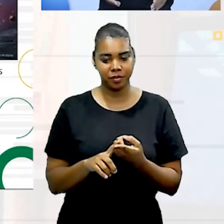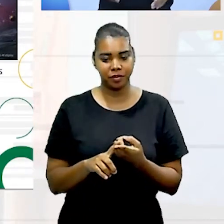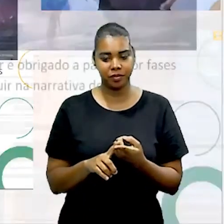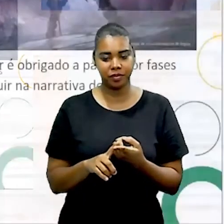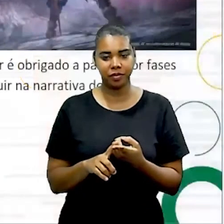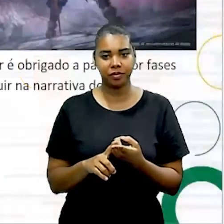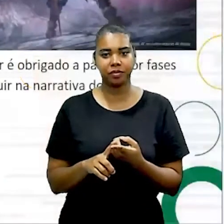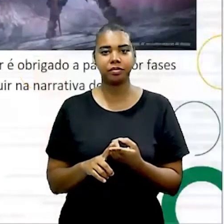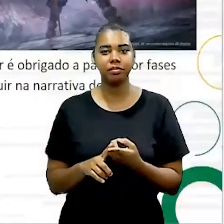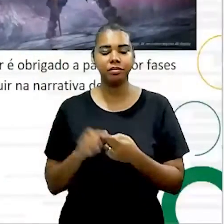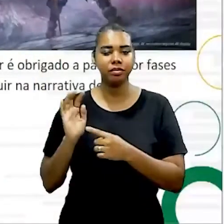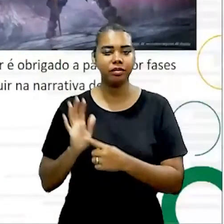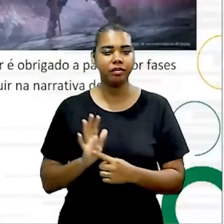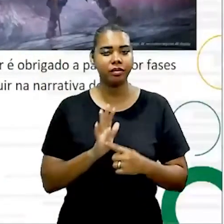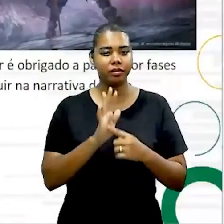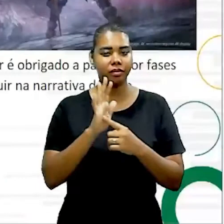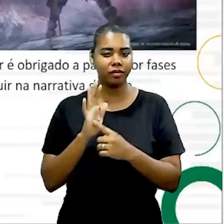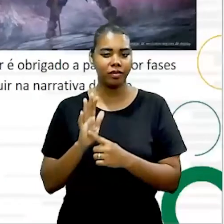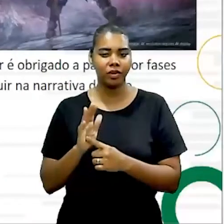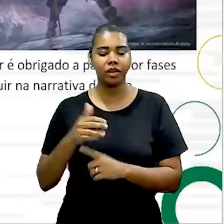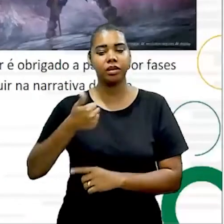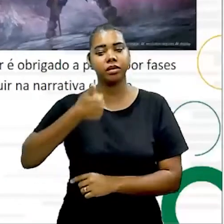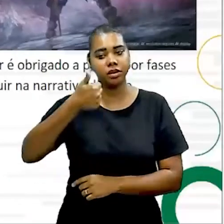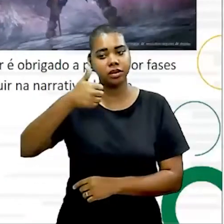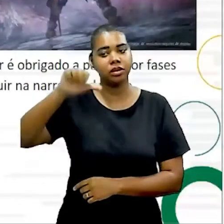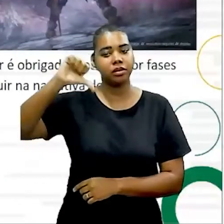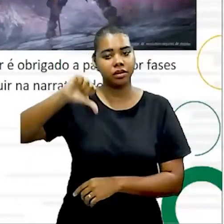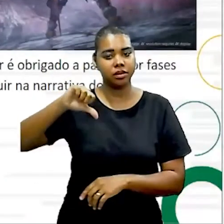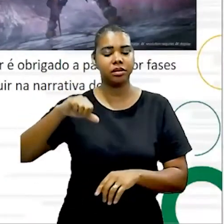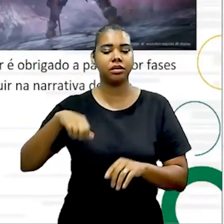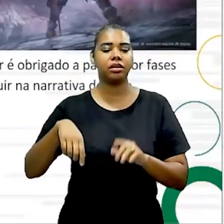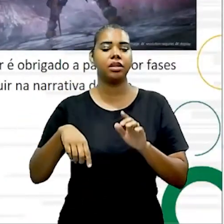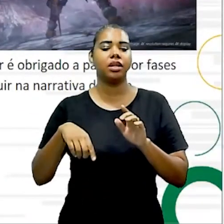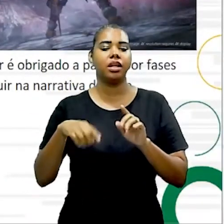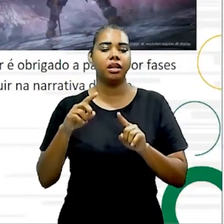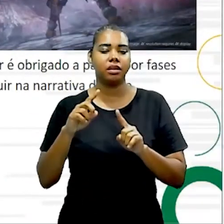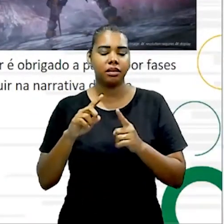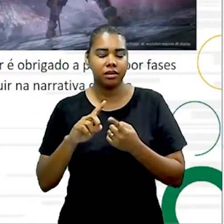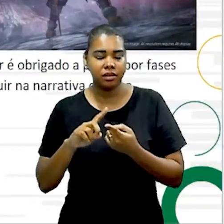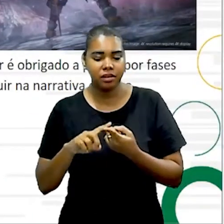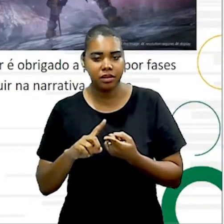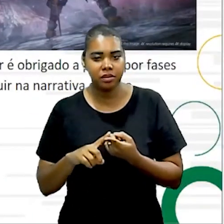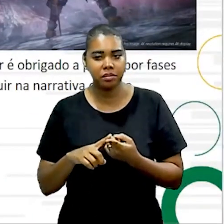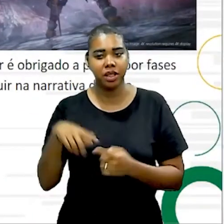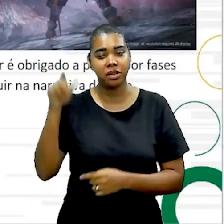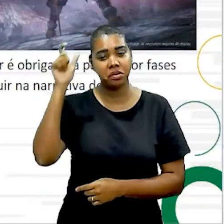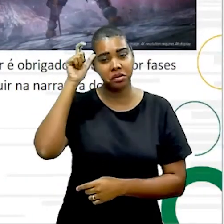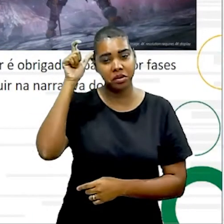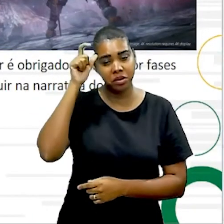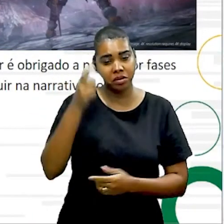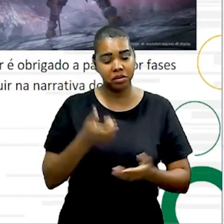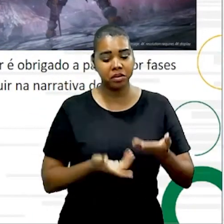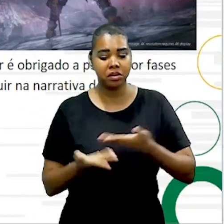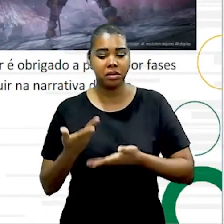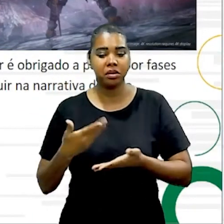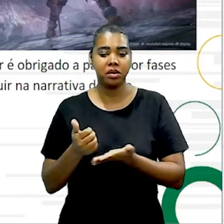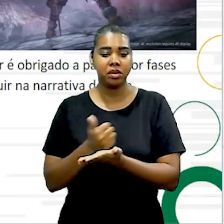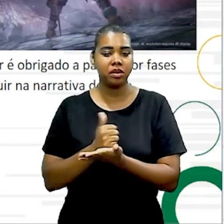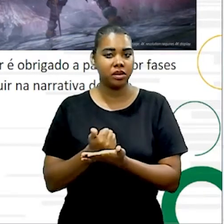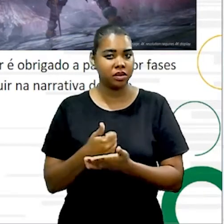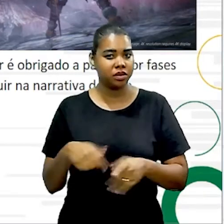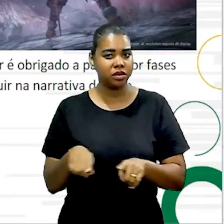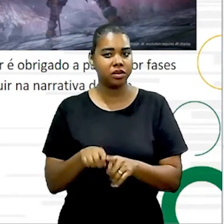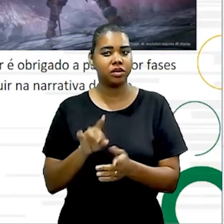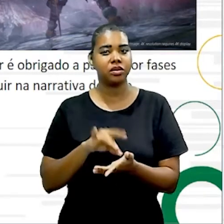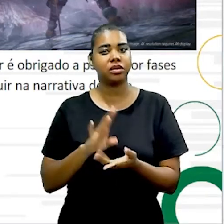herói, tem seus picos positivos e negativos, aliados e inimigos. E no caso de jogos, isso